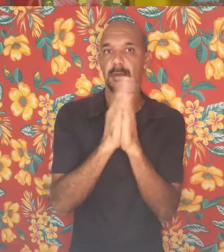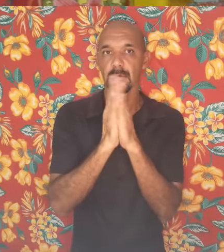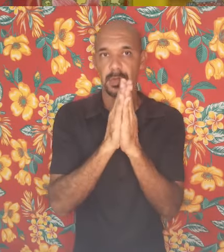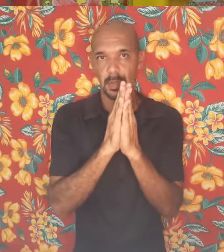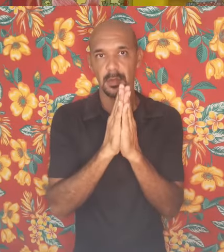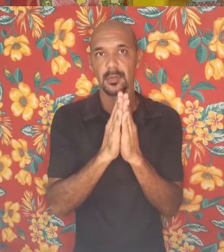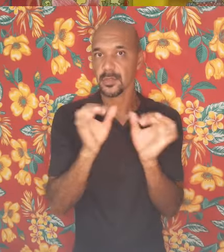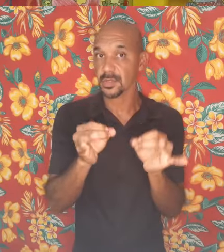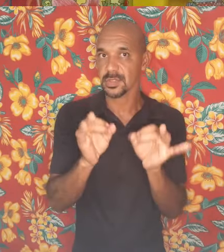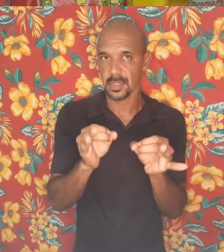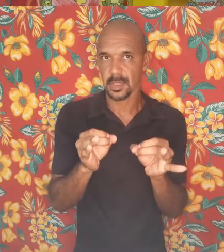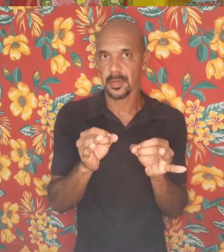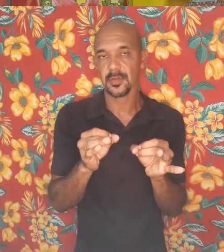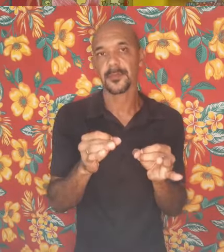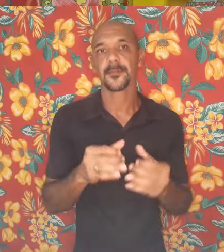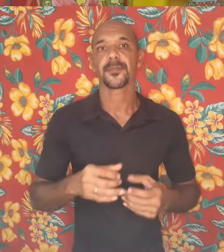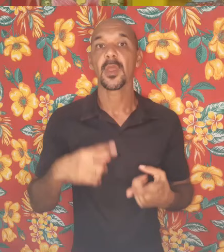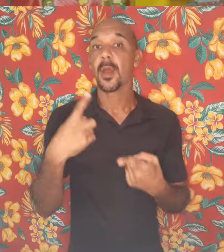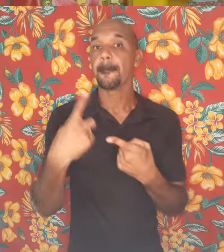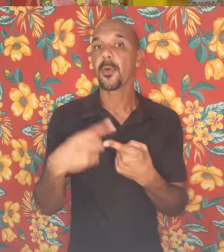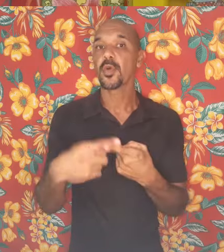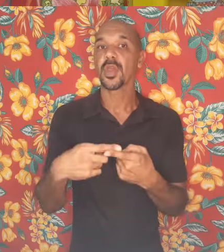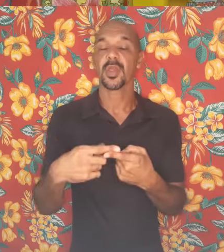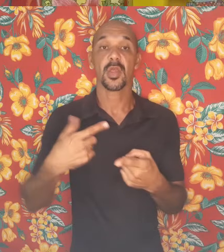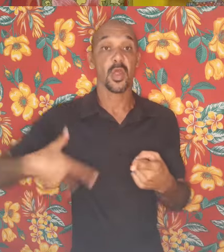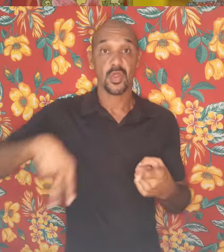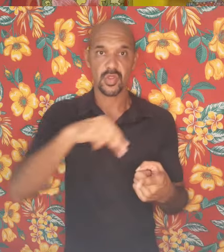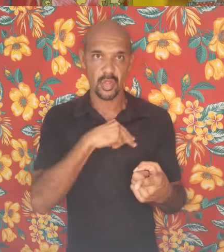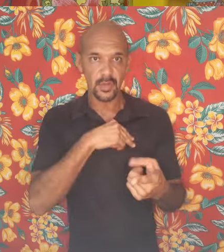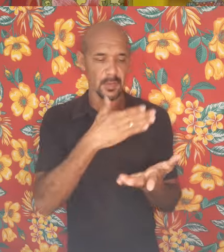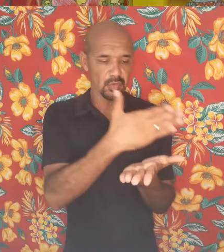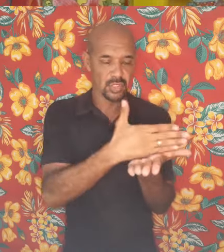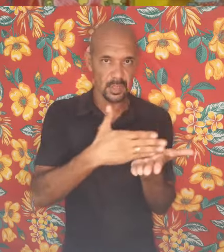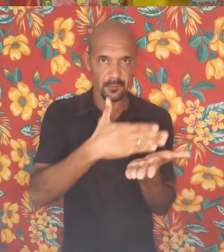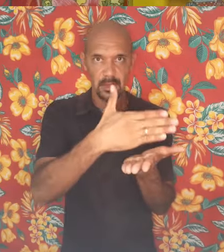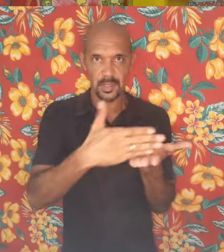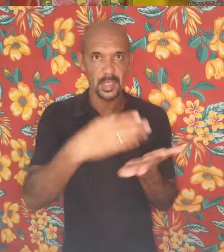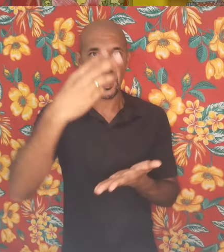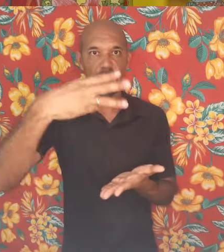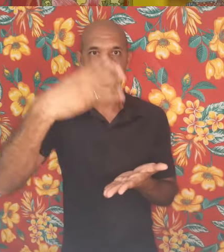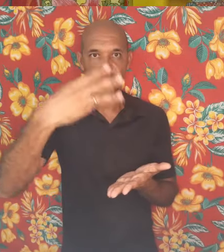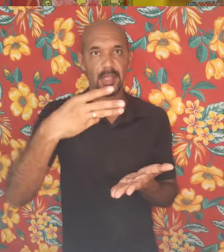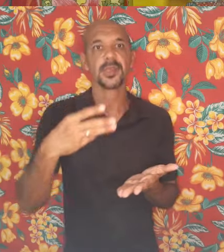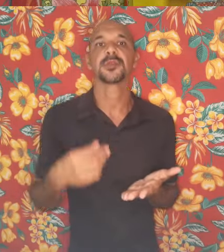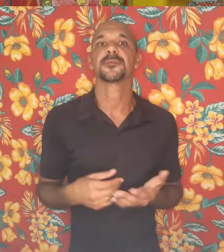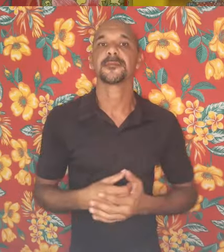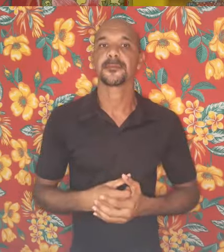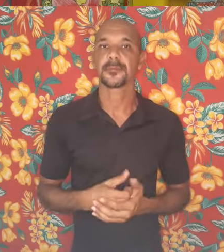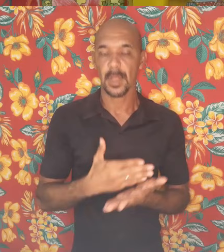vamos dividir o nosso isopor em 3 partes. Mas antes disso, a gente já vai